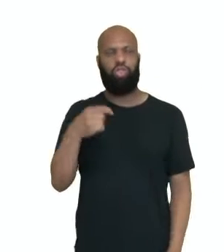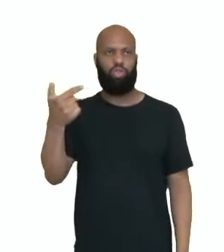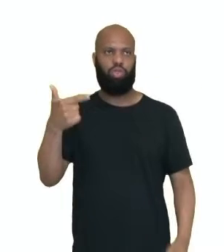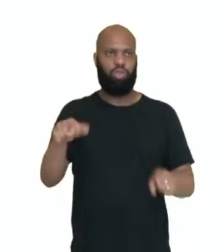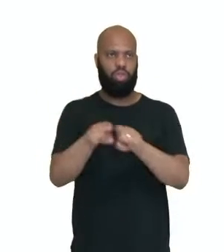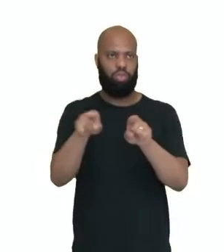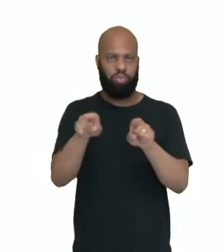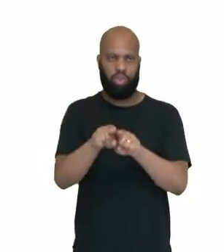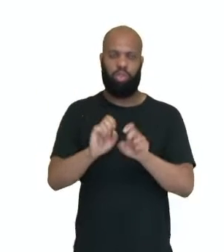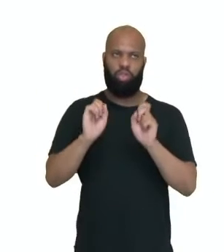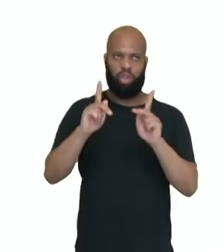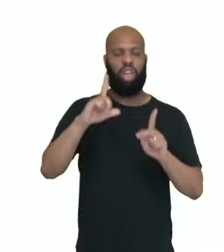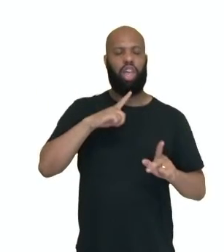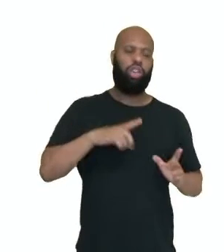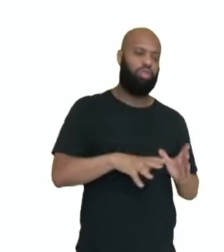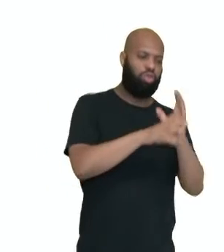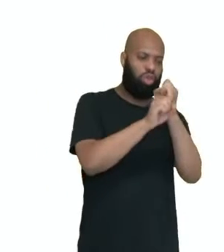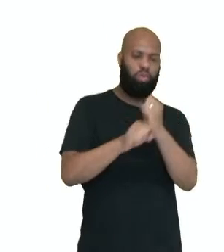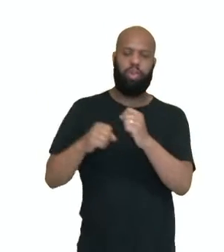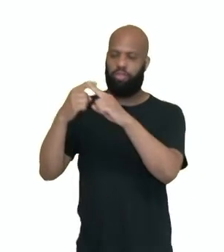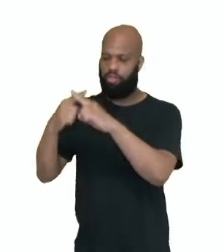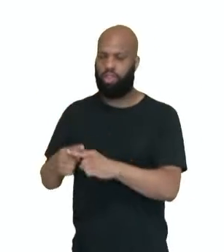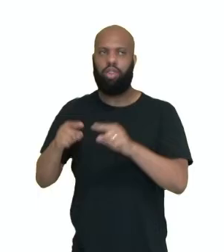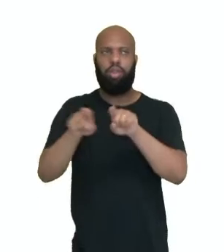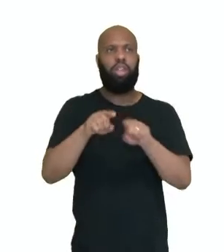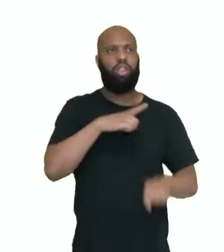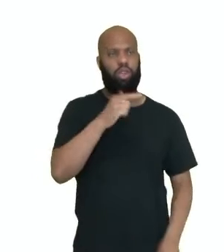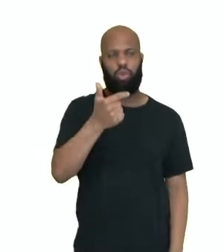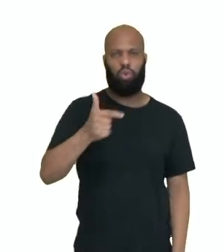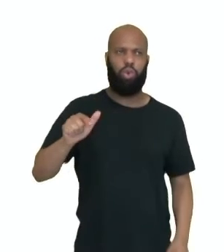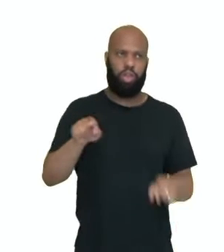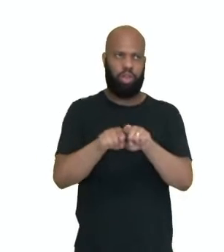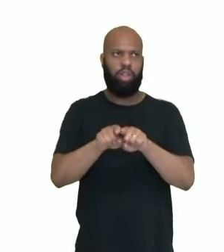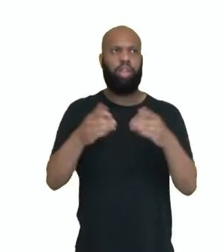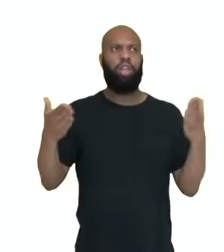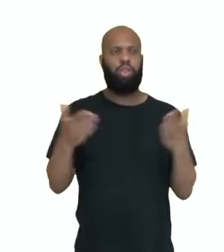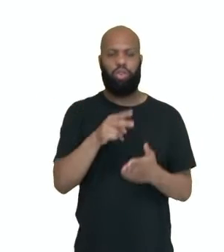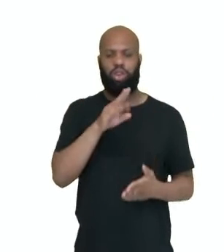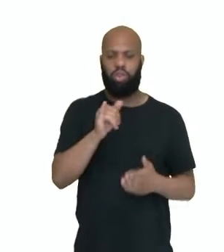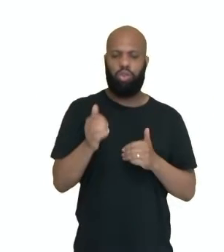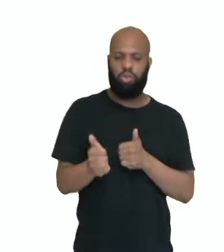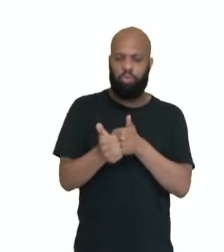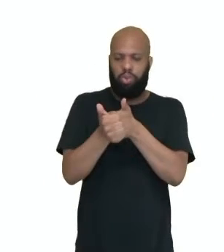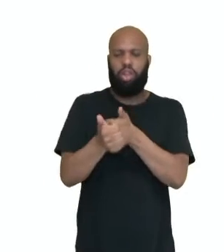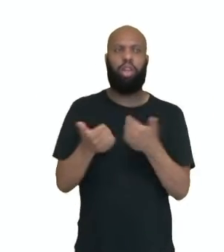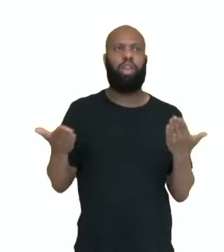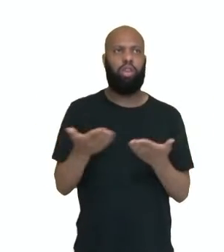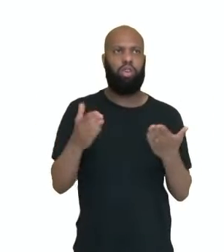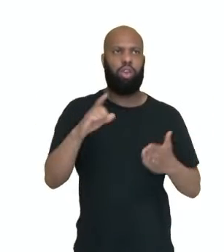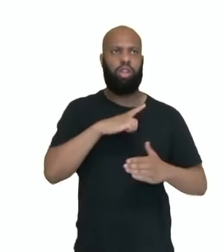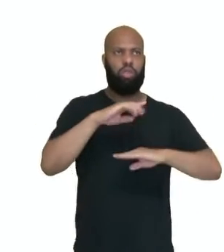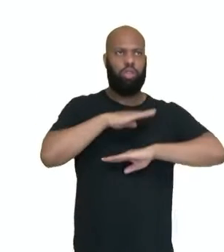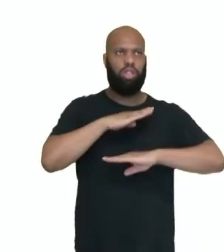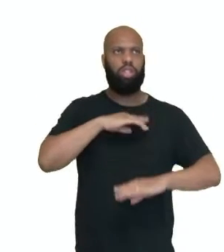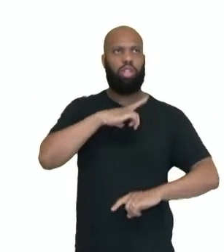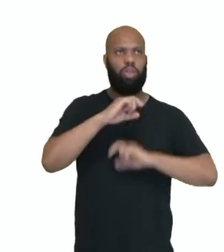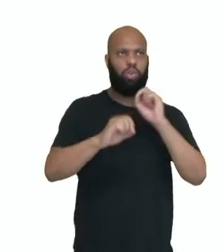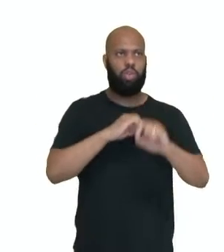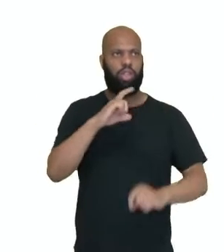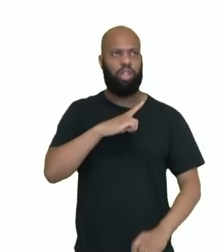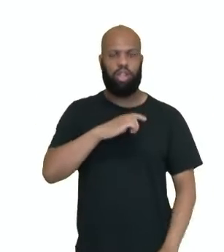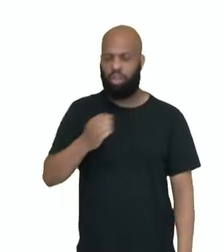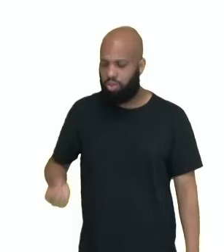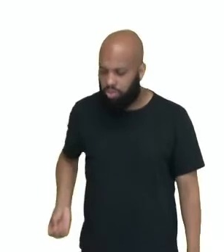equação. E tem algumas outras também, podemos escolher. Então, vamos acompanhar uma situação aqui, ó. Uma bola é lançada de